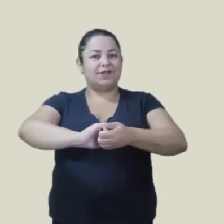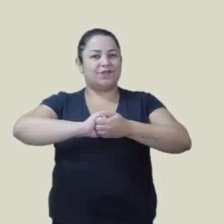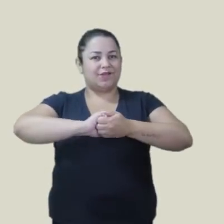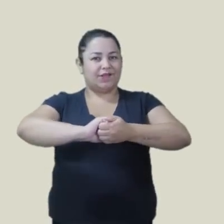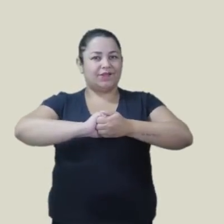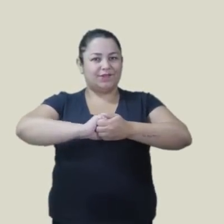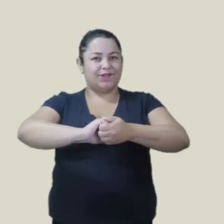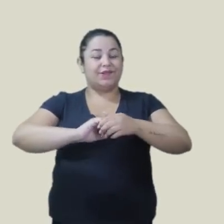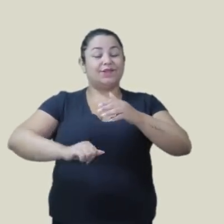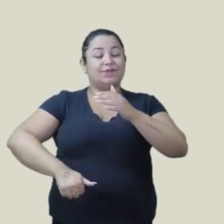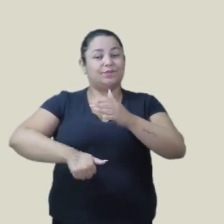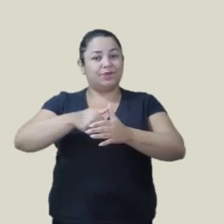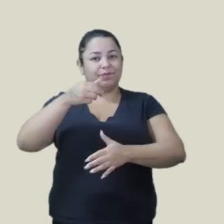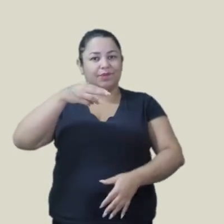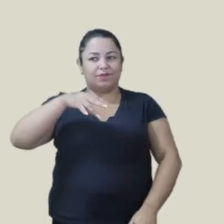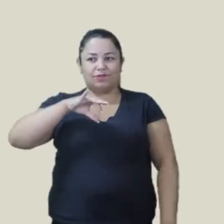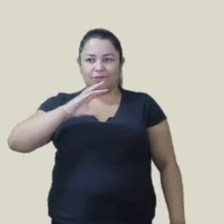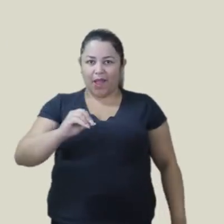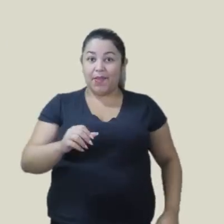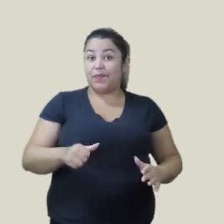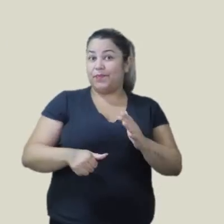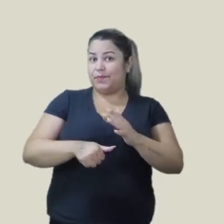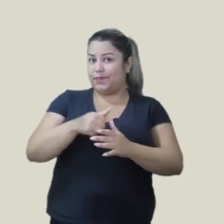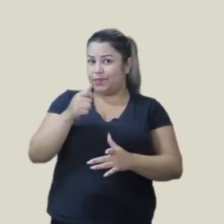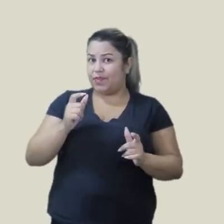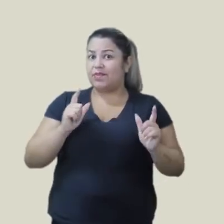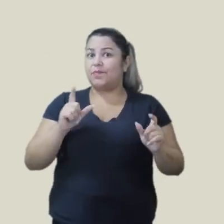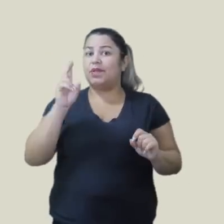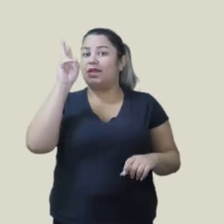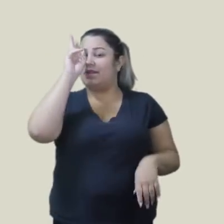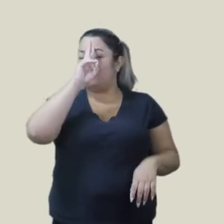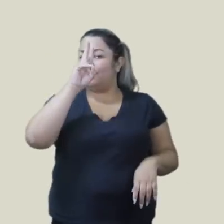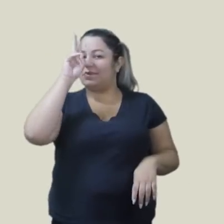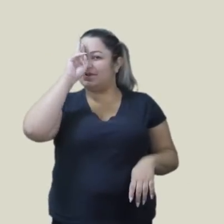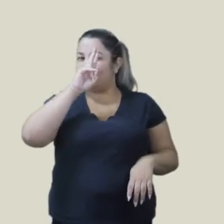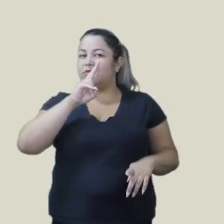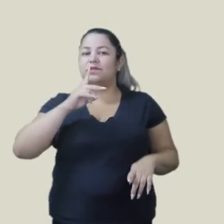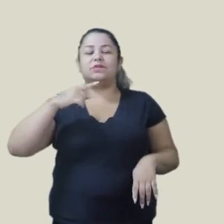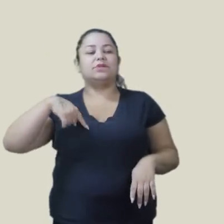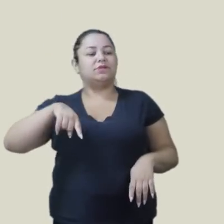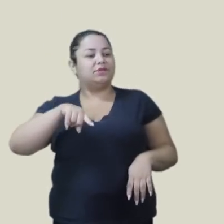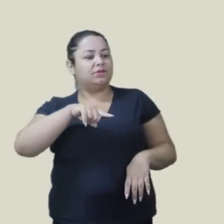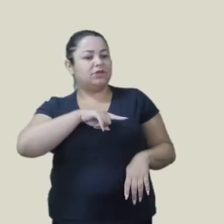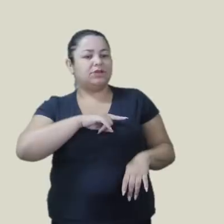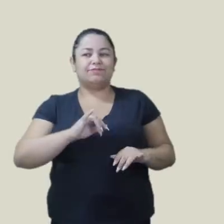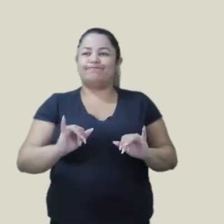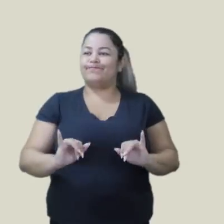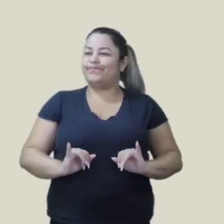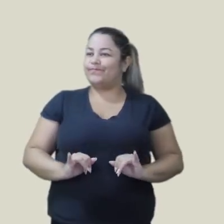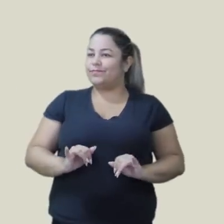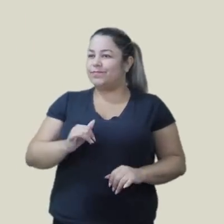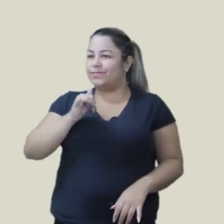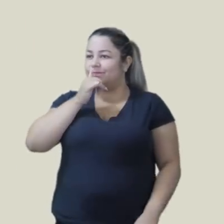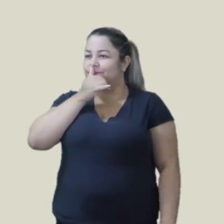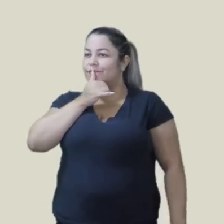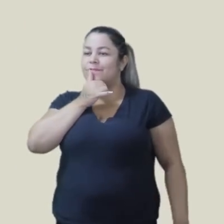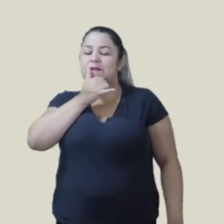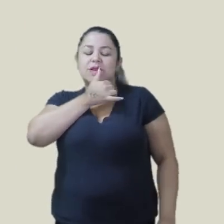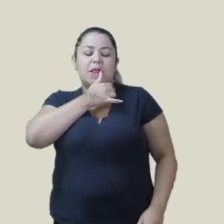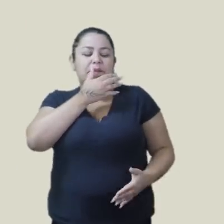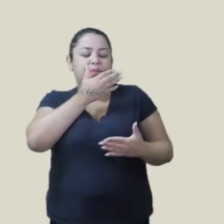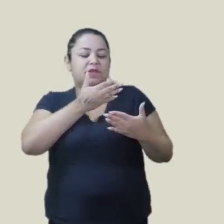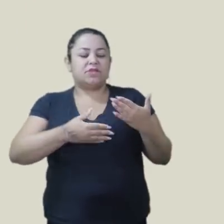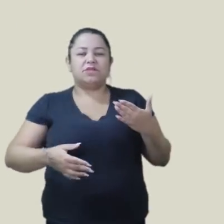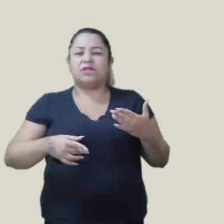neste 1º de maio. Em primeiro lugar, lembrando dos nossos mártires. Perderam a vida, que